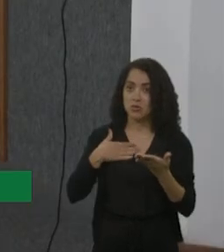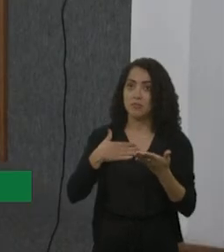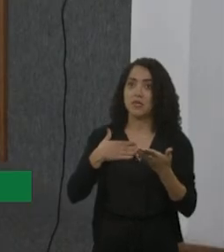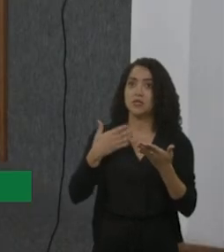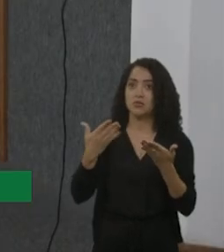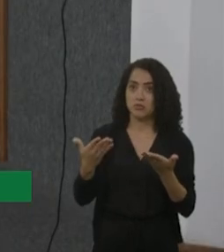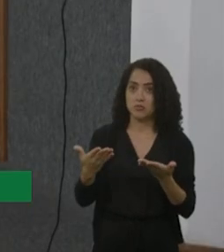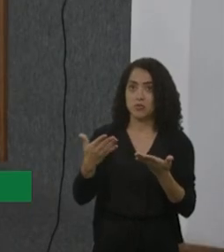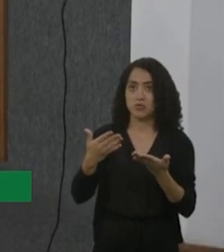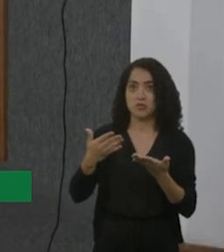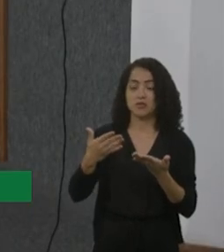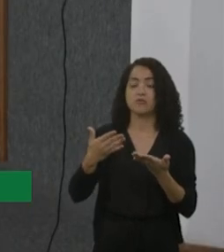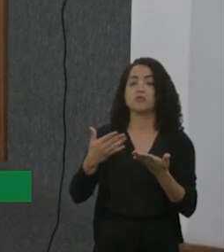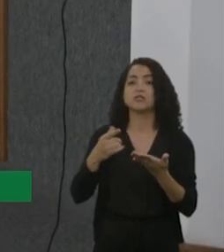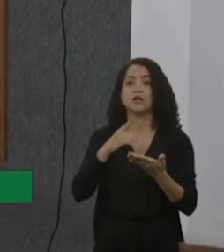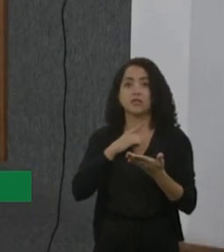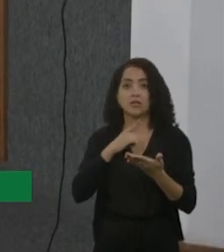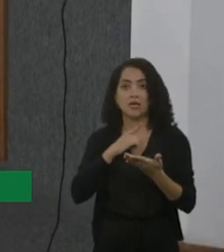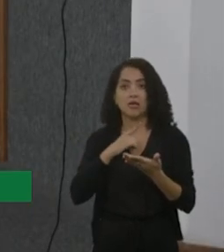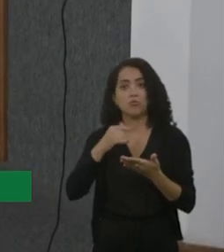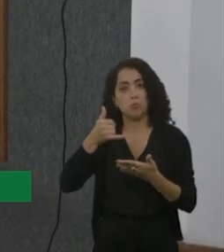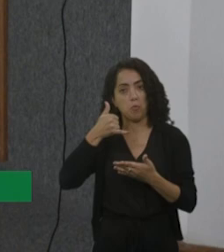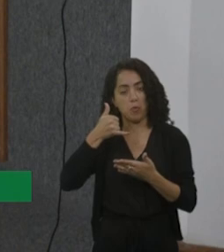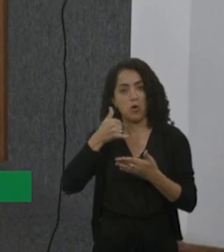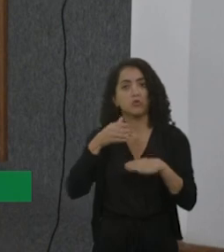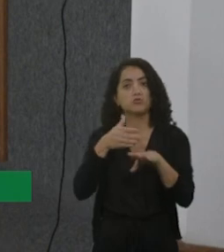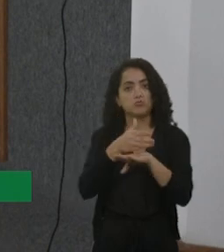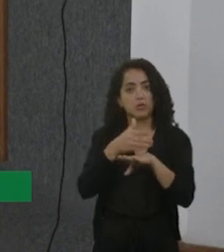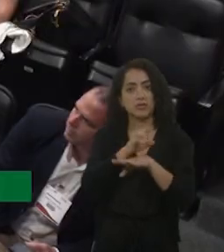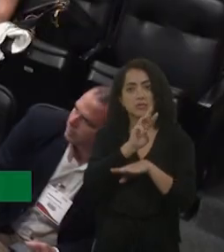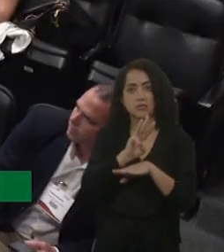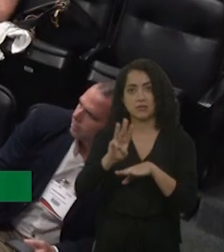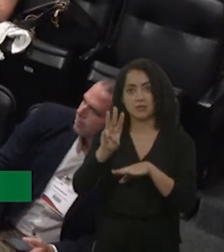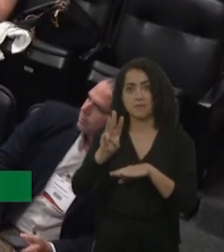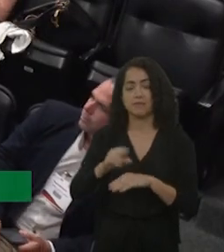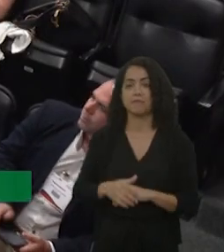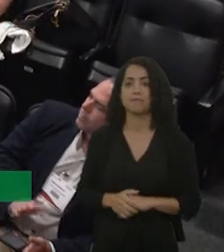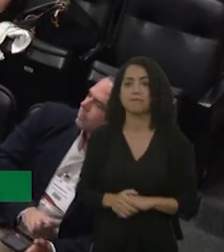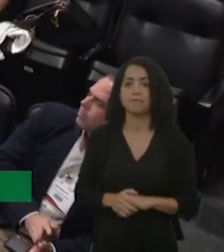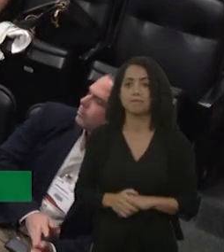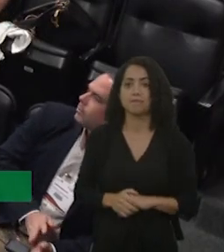contatos. Se precisarem, só me acessar.